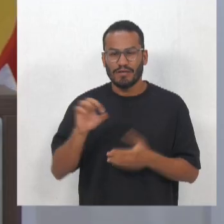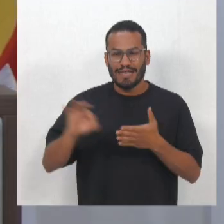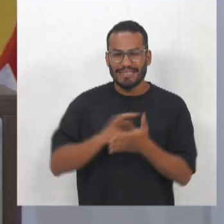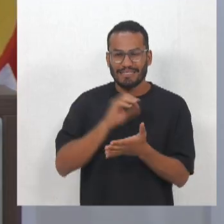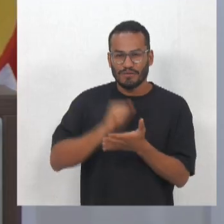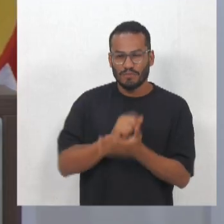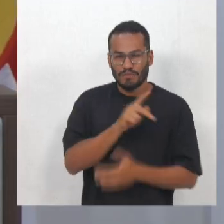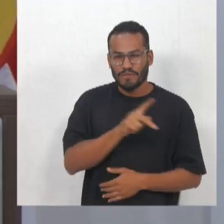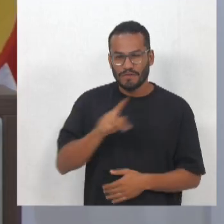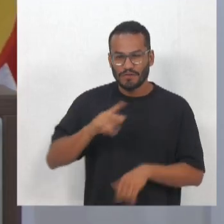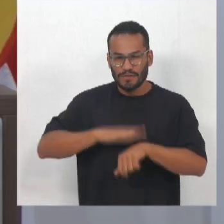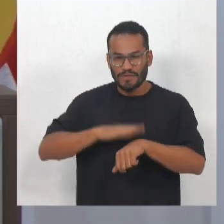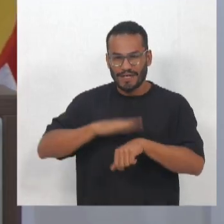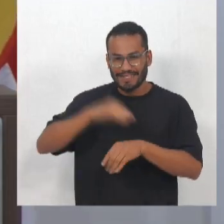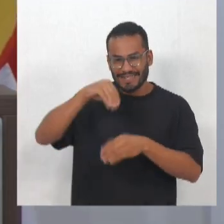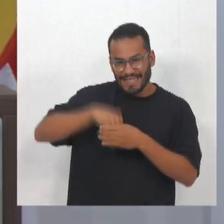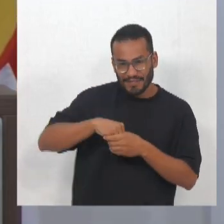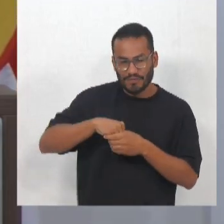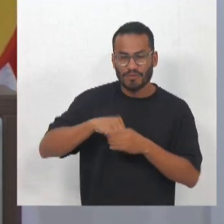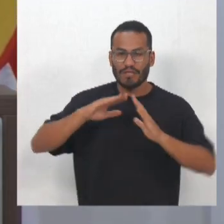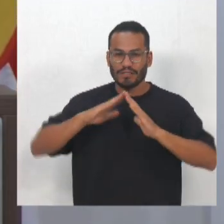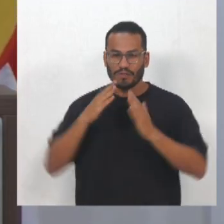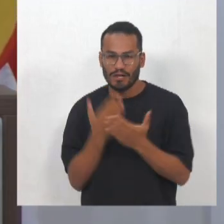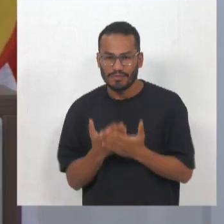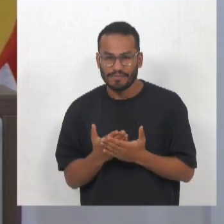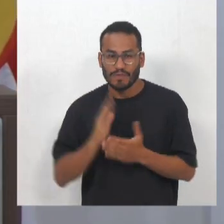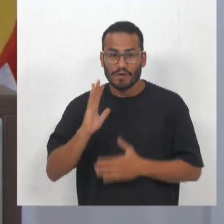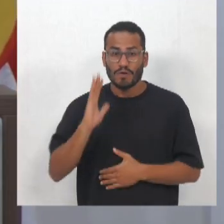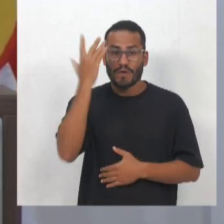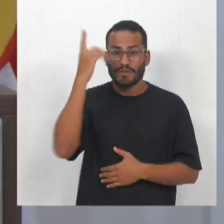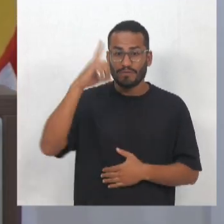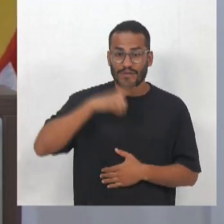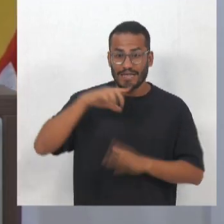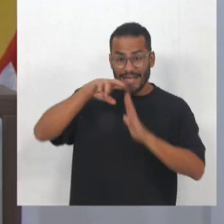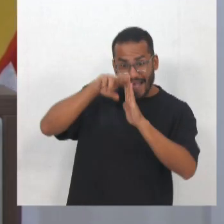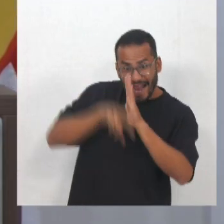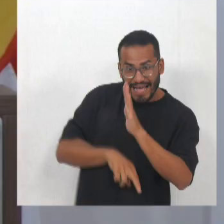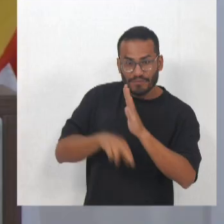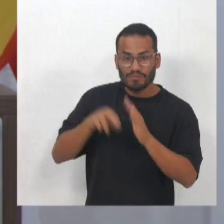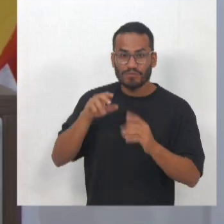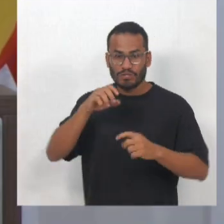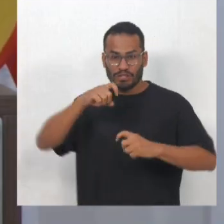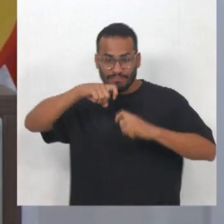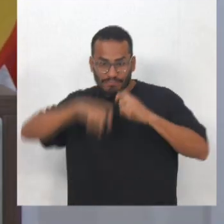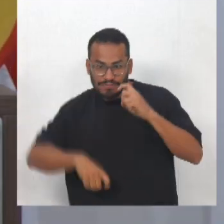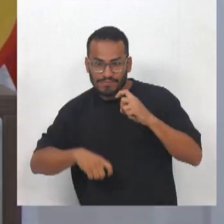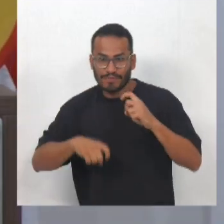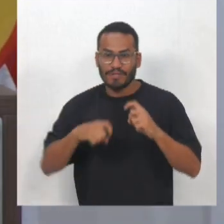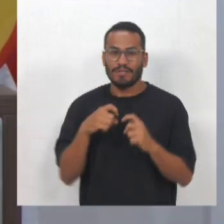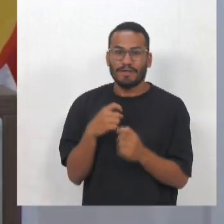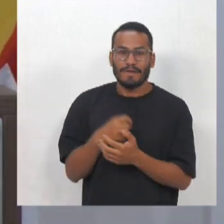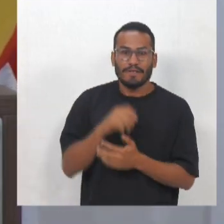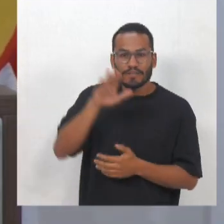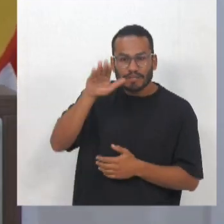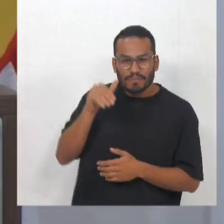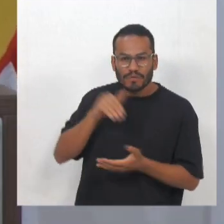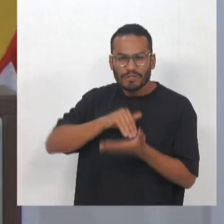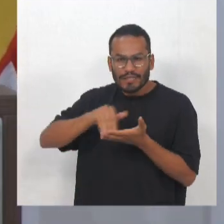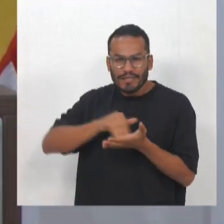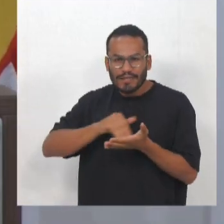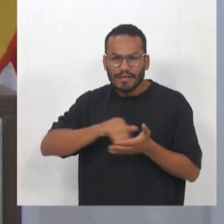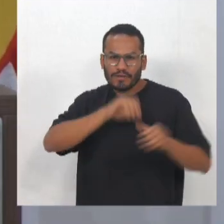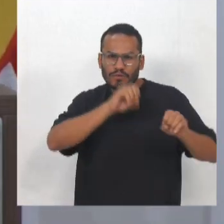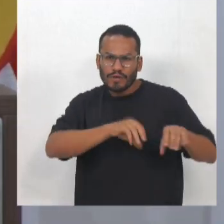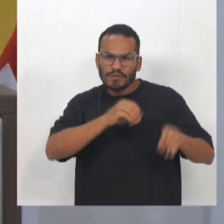que o professor faz dentro da escola quando há um relato de abuso. Nós chamamos o secretário aqui de Educação para falar que da